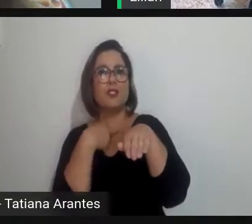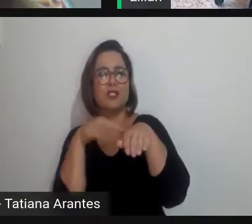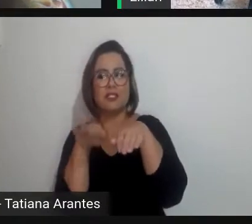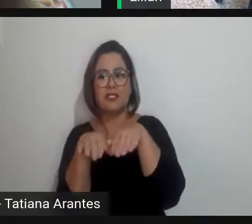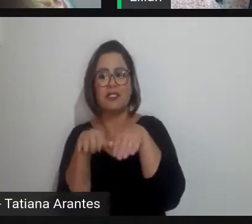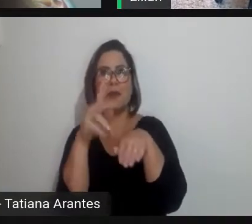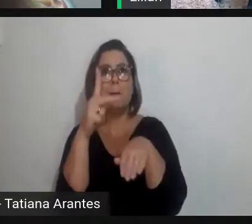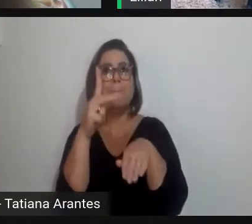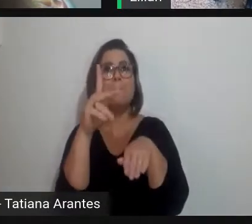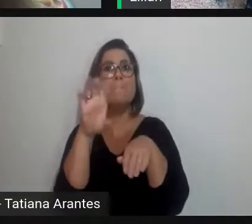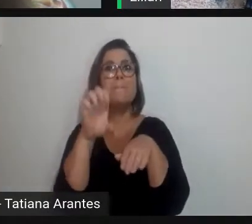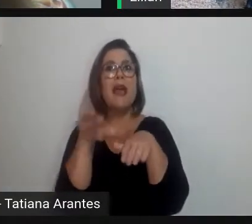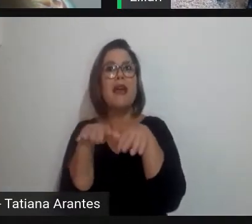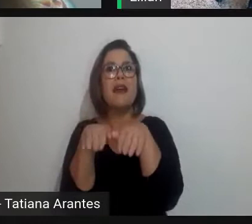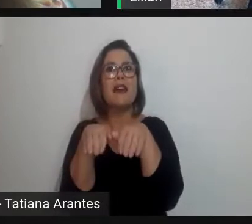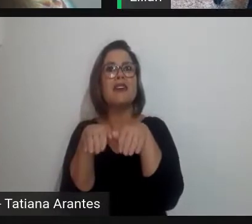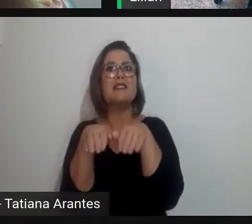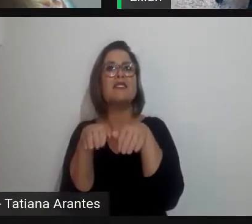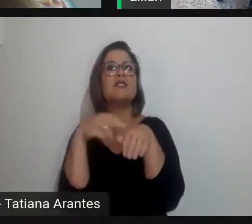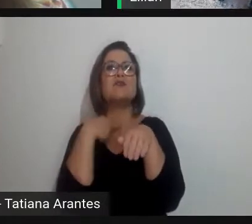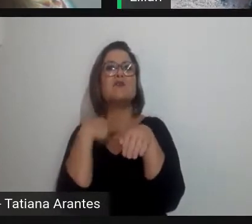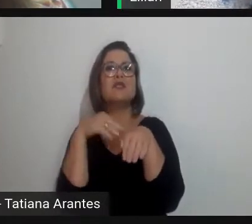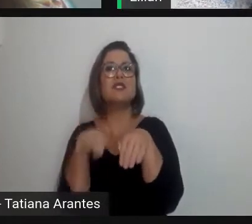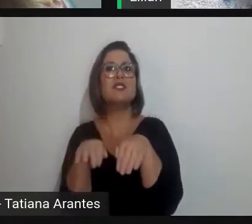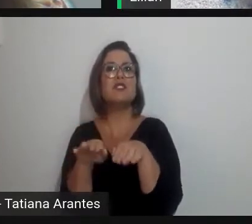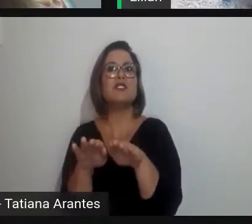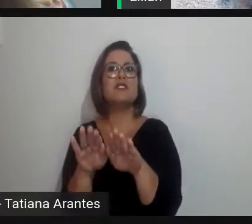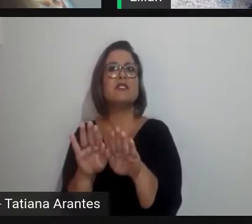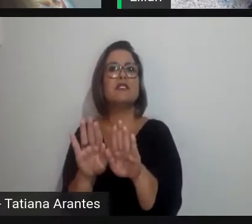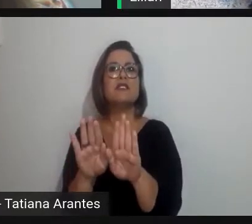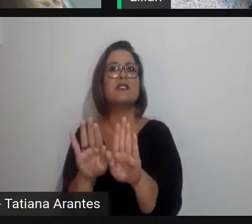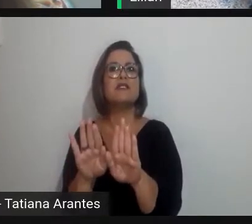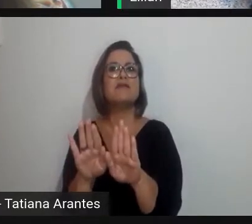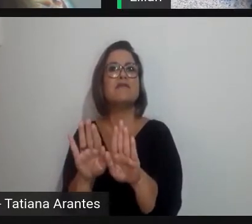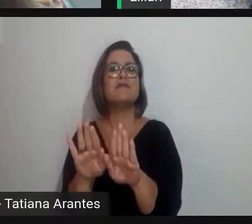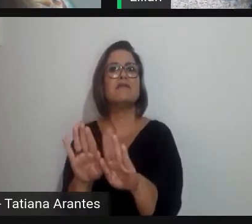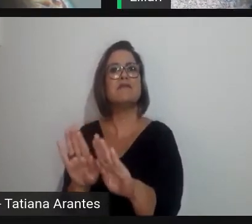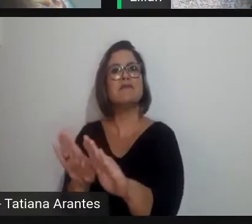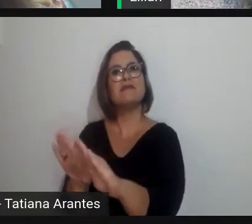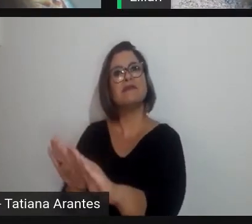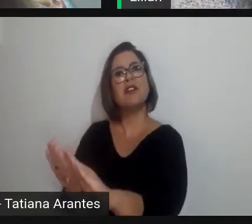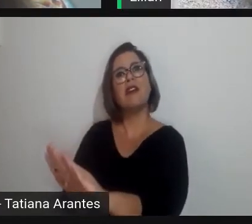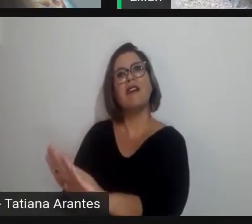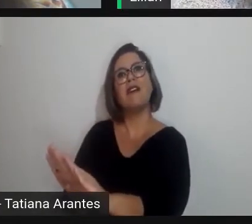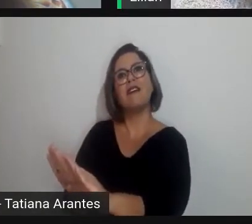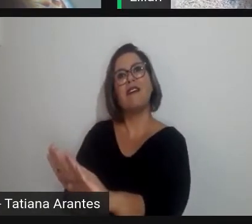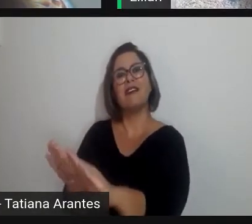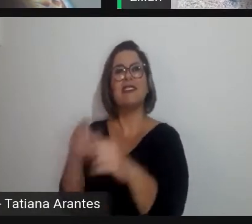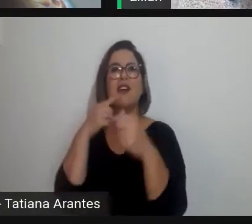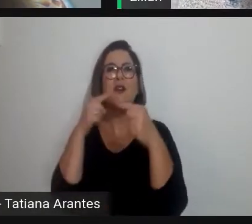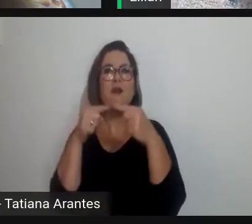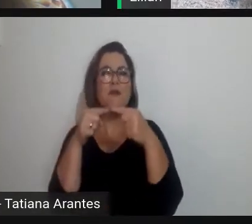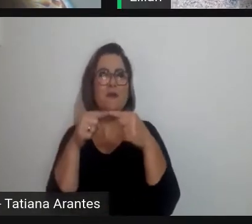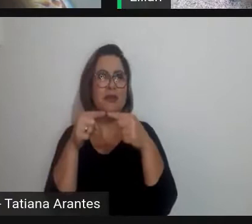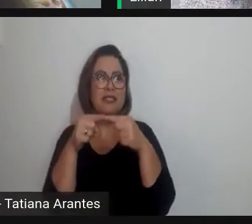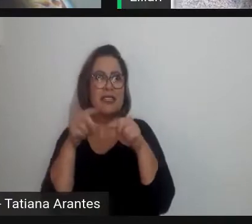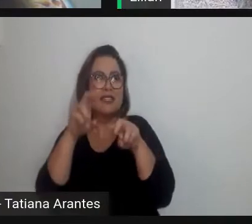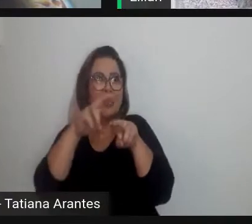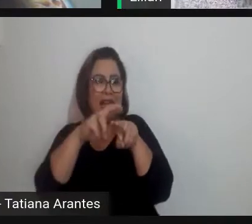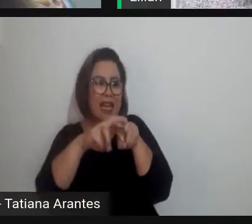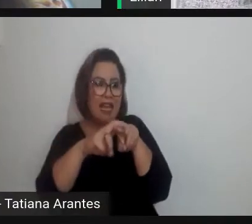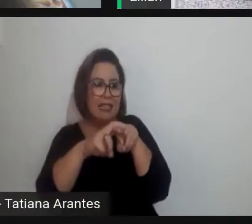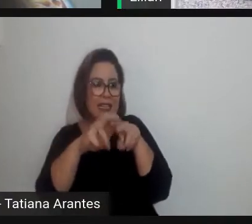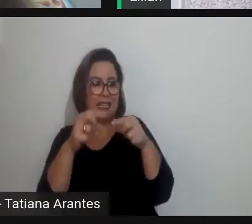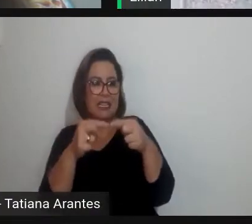Então, dessa forma, eu estou adequada. A cadeira se ajustou à mesa e